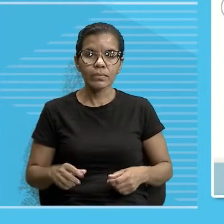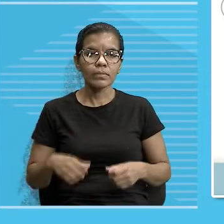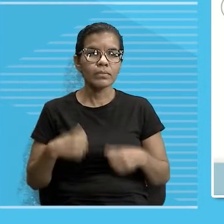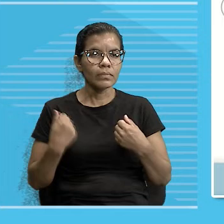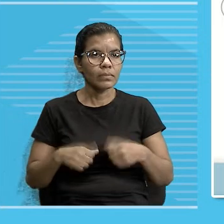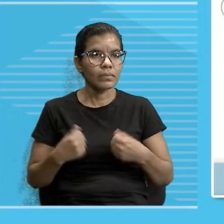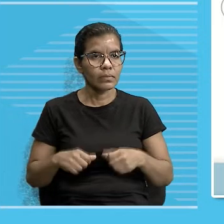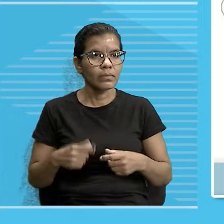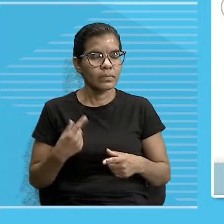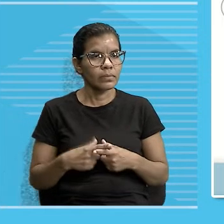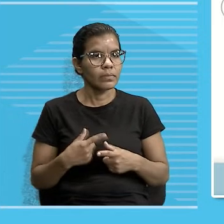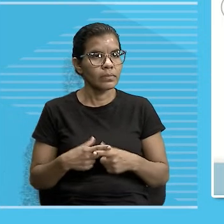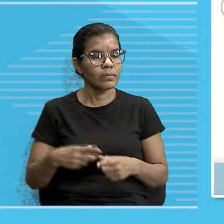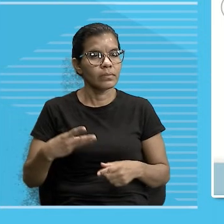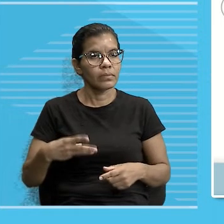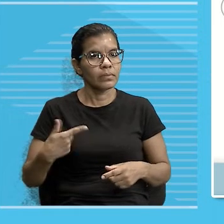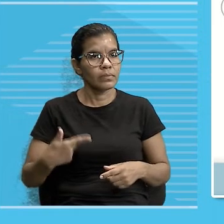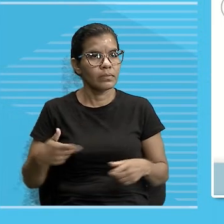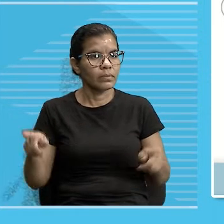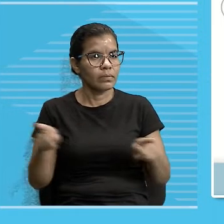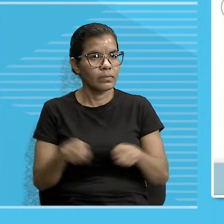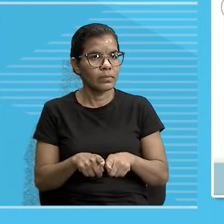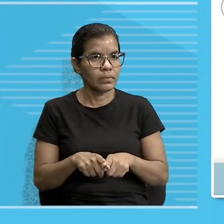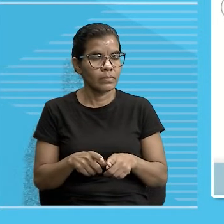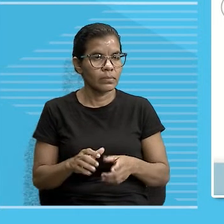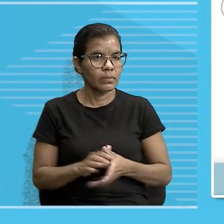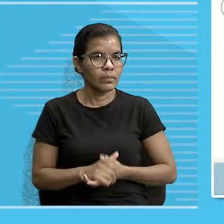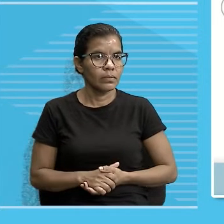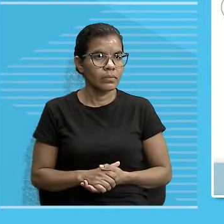que multiplicar o 32 também.